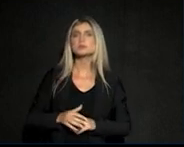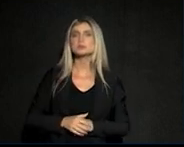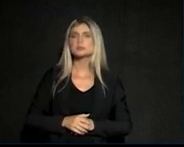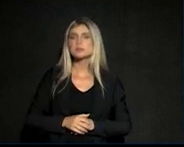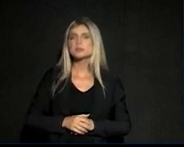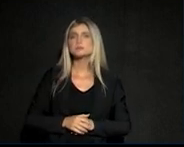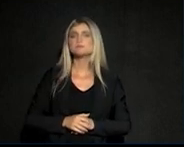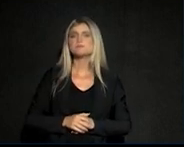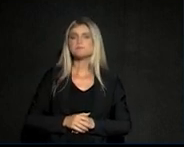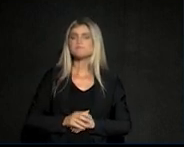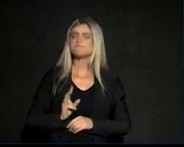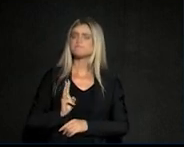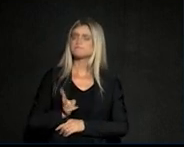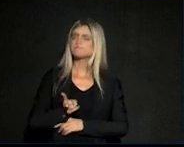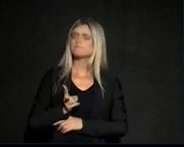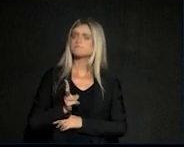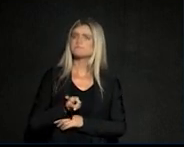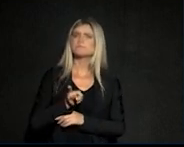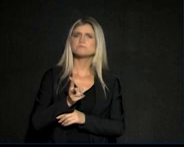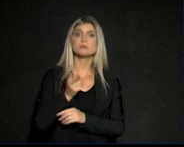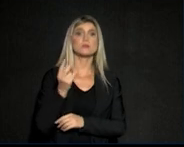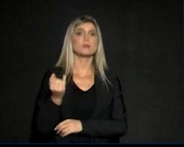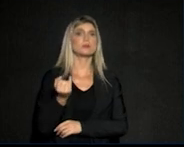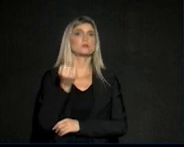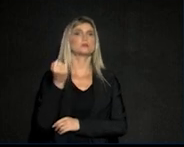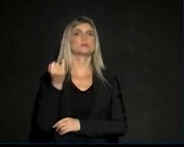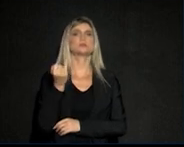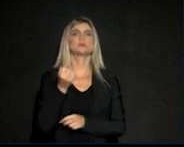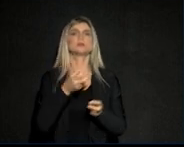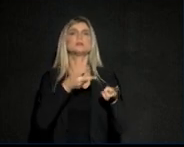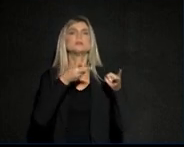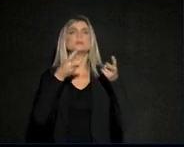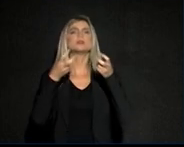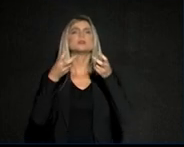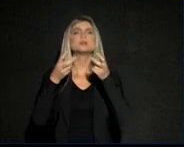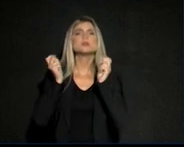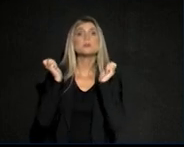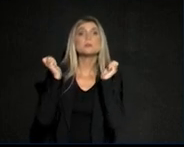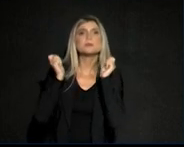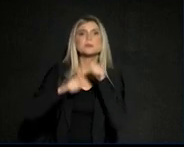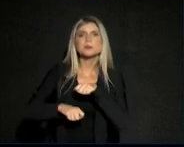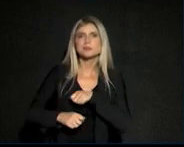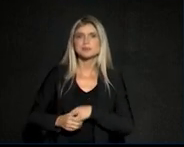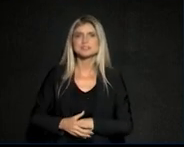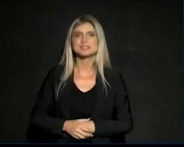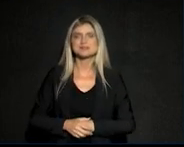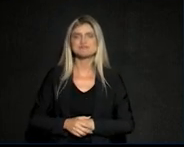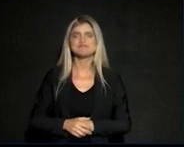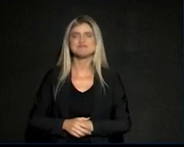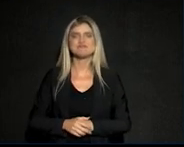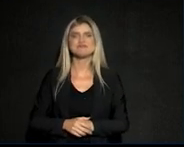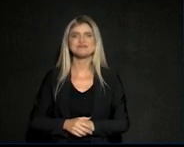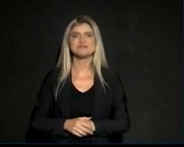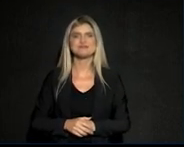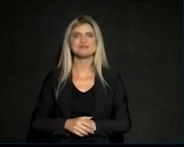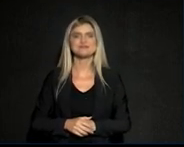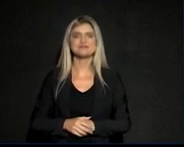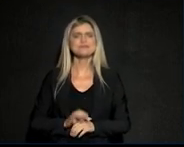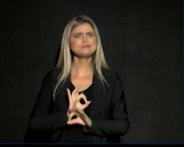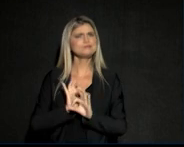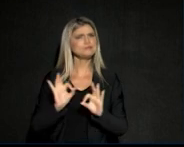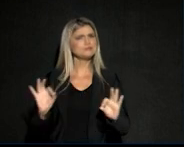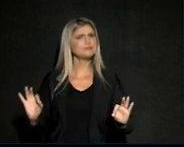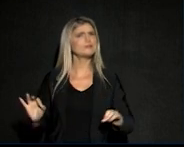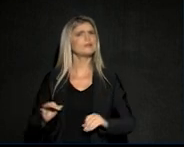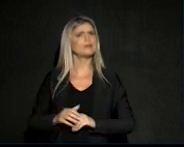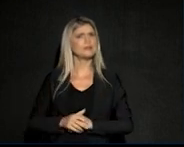criação de valor ela permaneça por mais tempo para que a gente ia Veja com o potencial disso que nem eu sei ainda tô para descobrir é